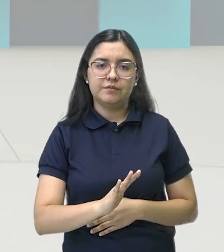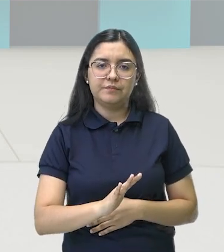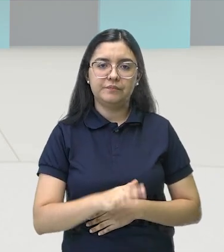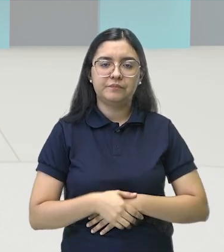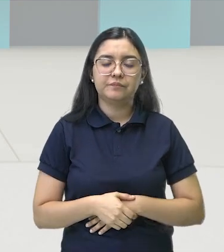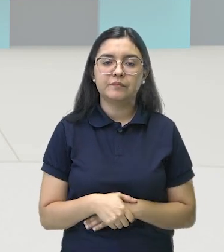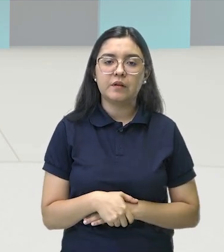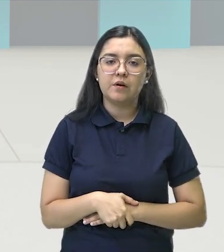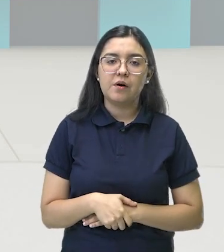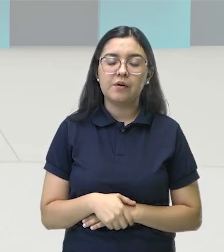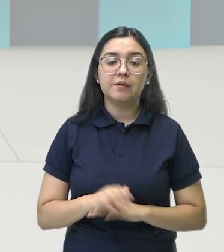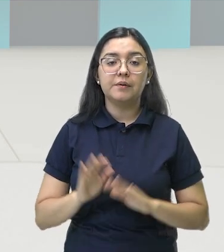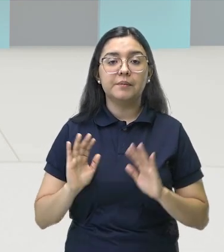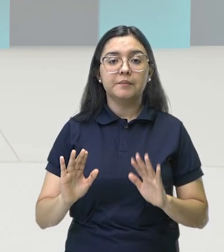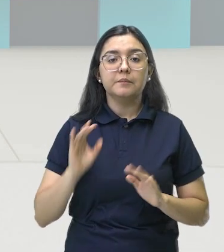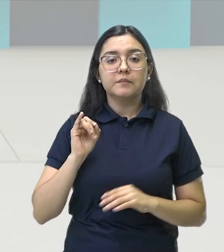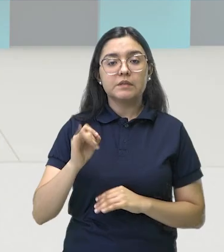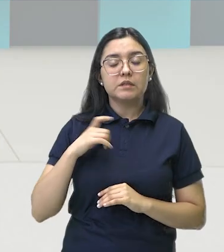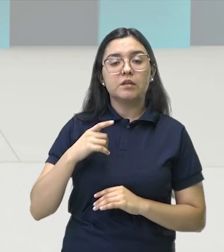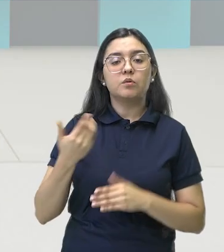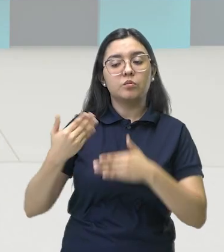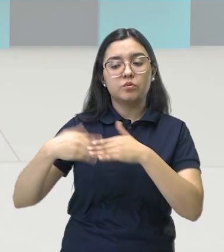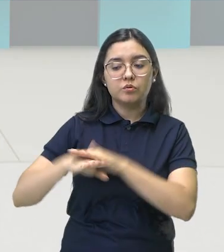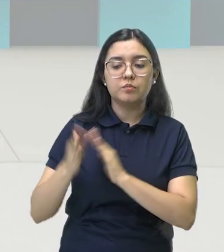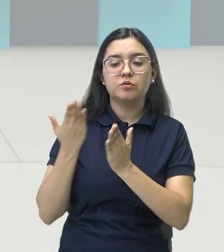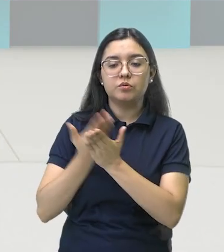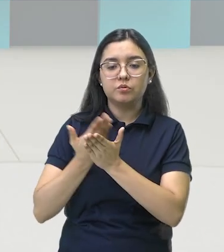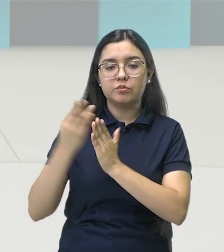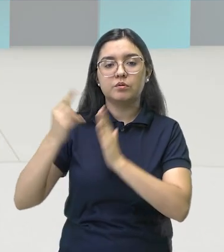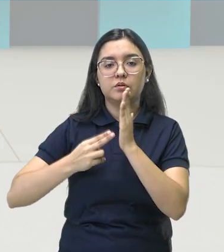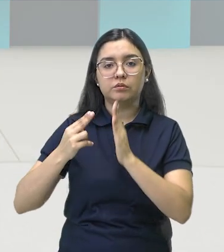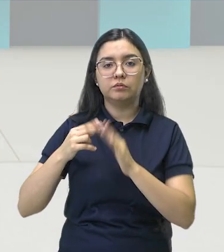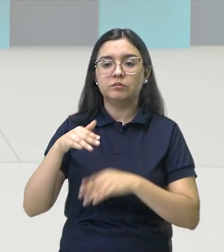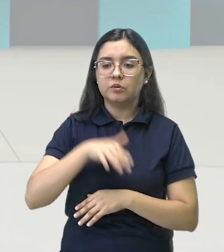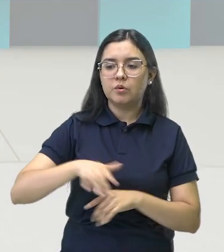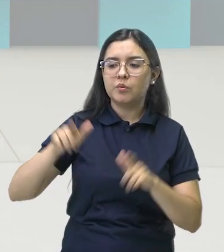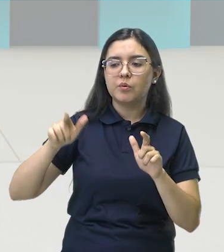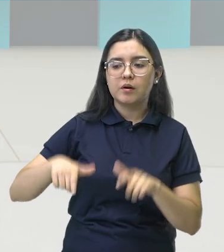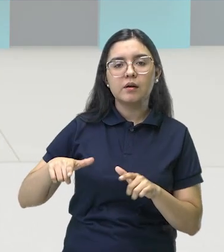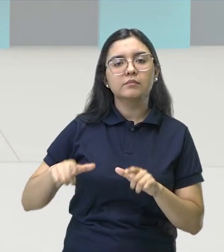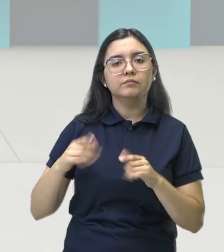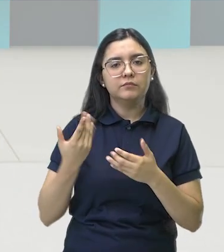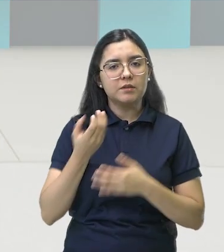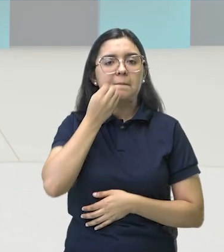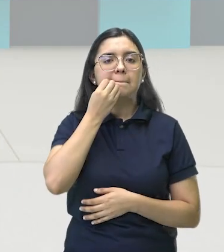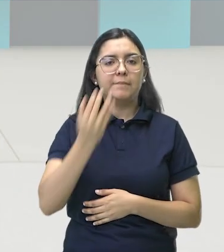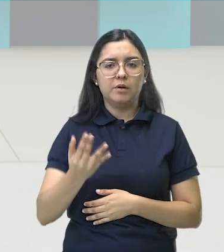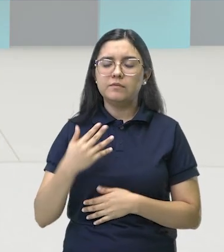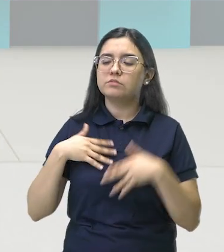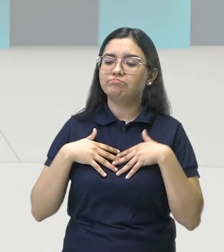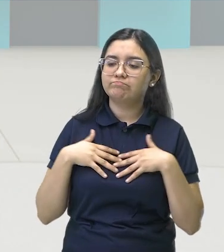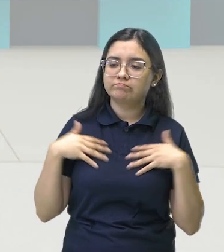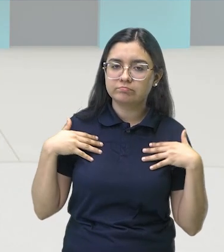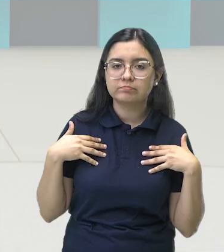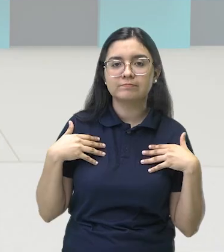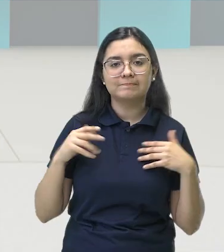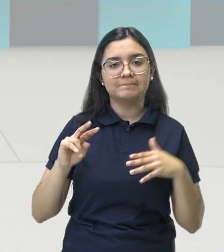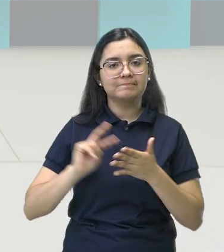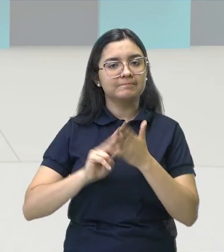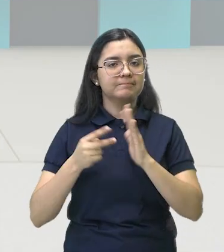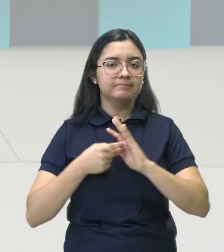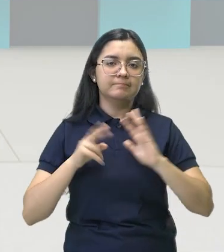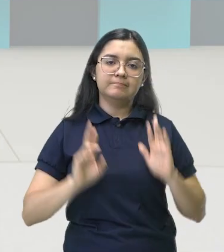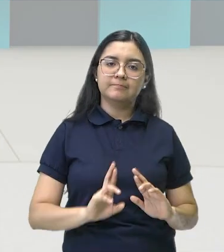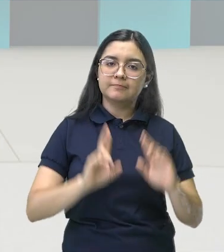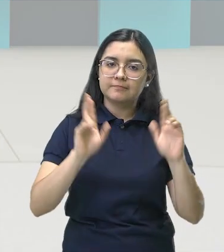apetecer. Mas se você tem o hábito do estudo e da leitura, um ambiente assim vai lhe agradar. Você vai trazer um outro significado para